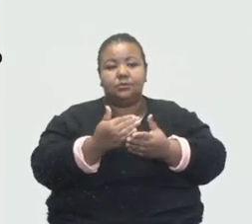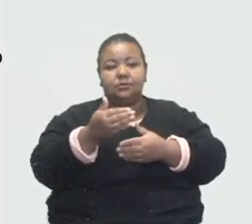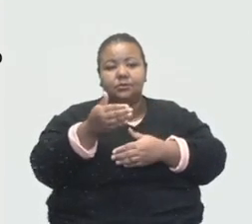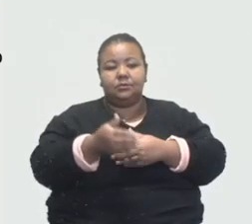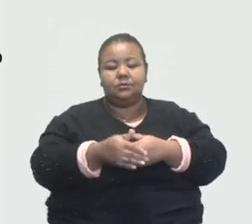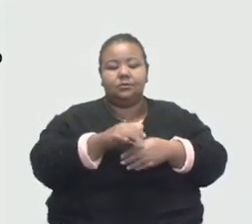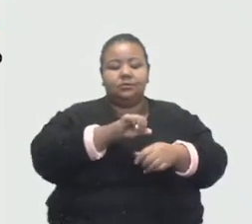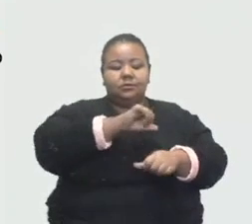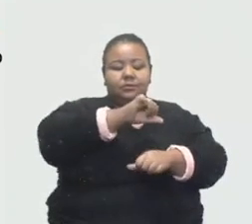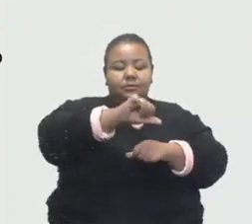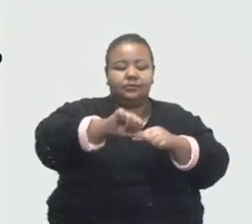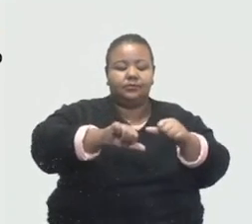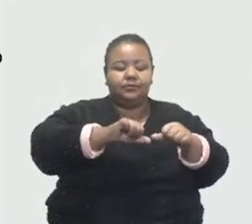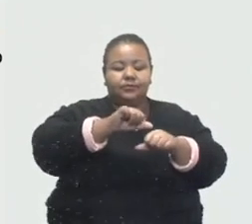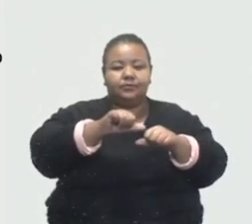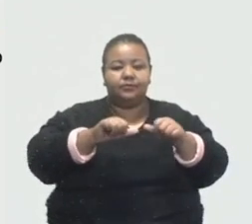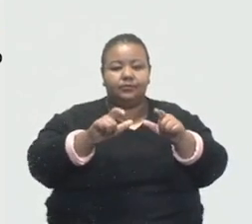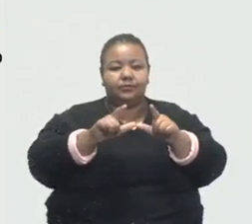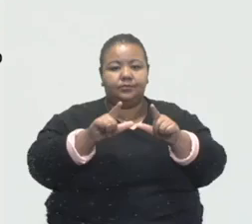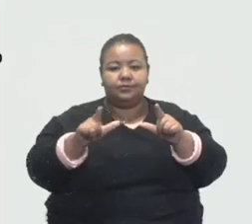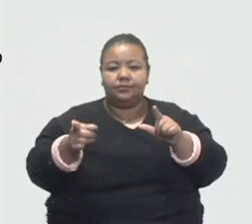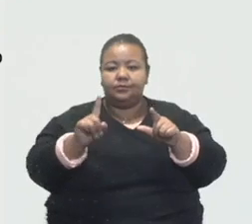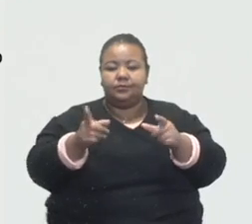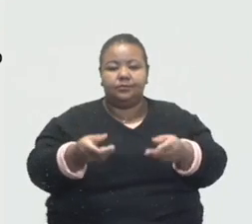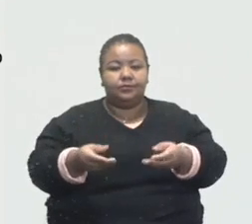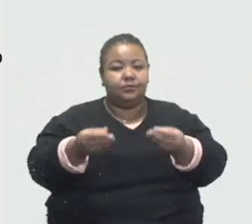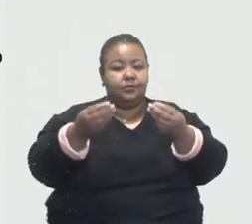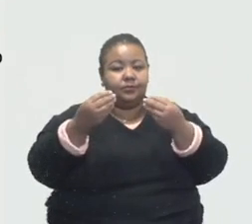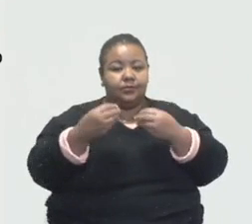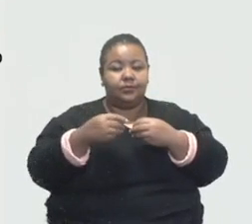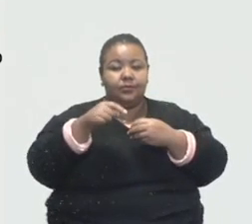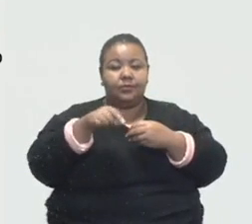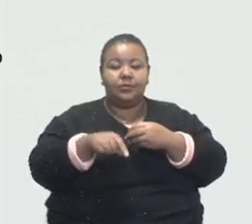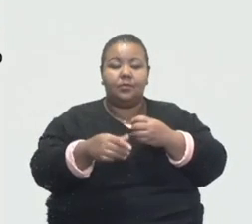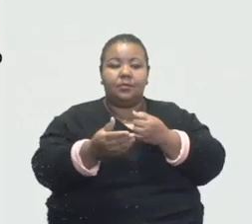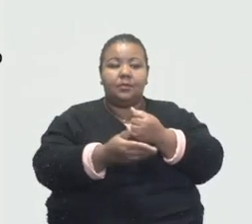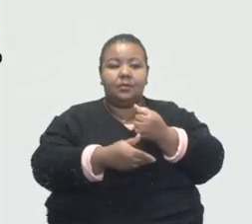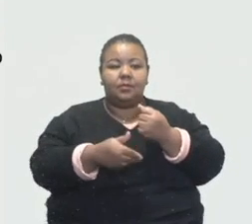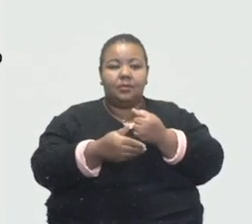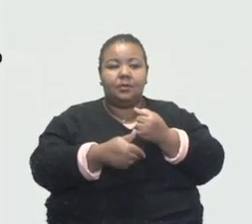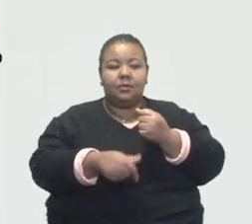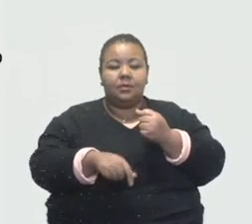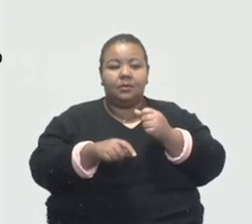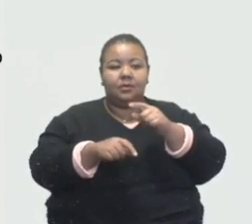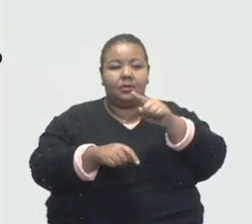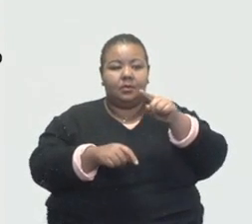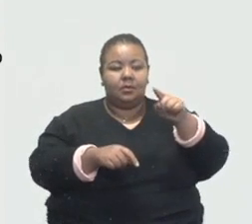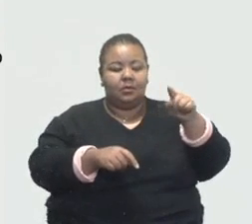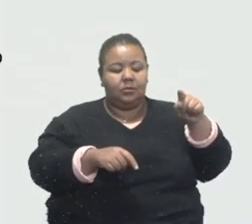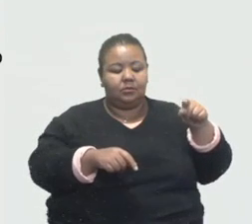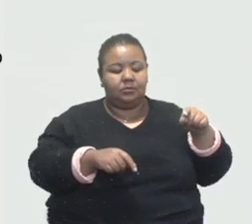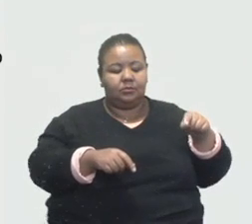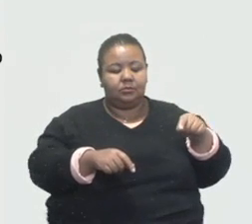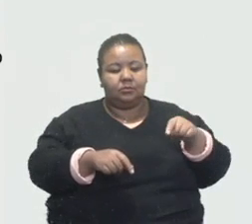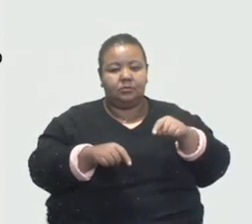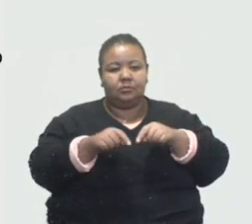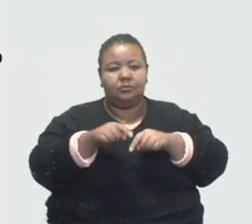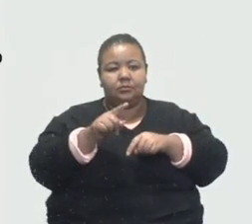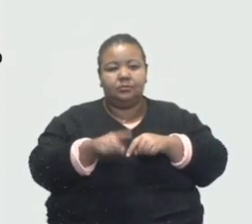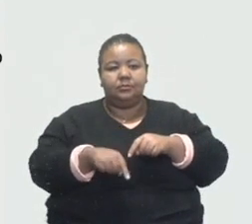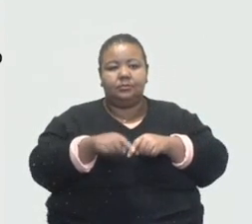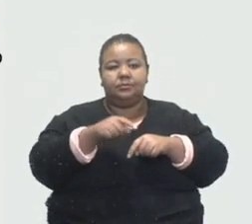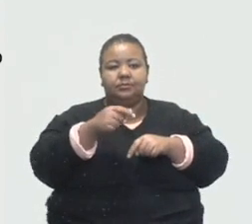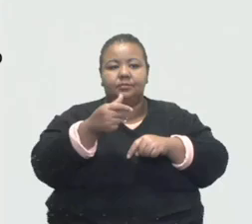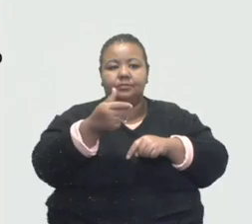essa transformação linear, não foi dada para a gente qual que é a base, então eu escrevo ela como se fosse a